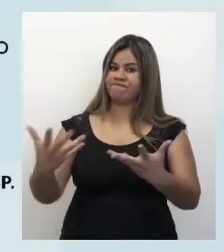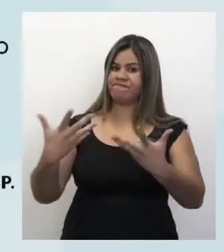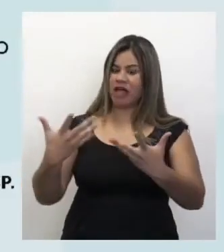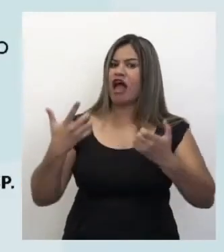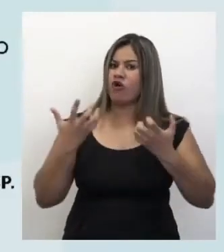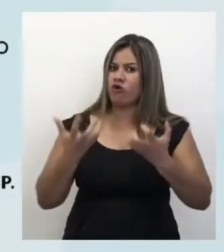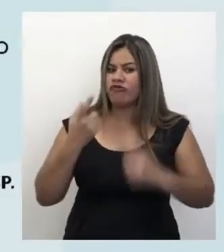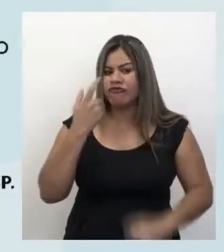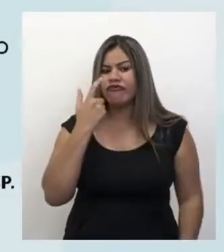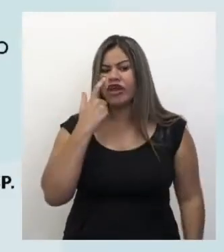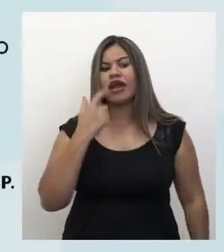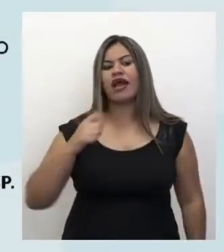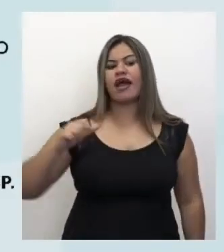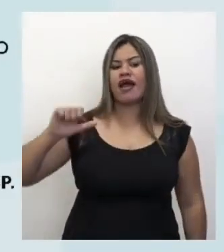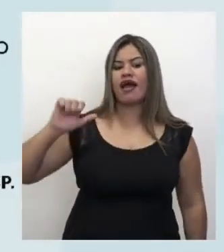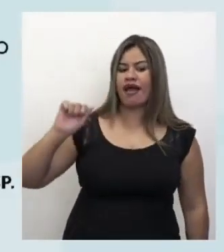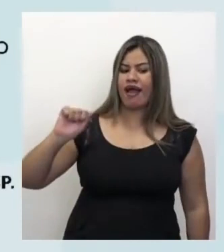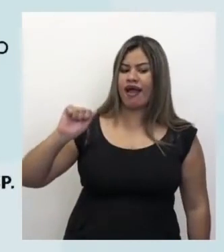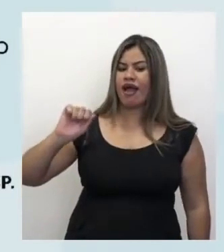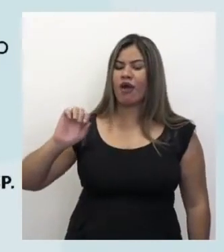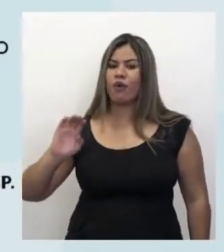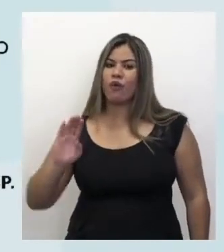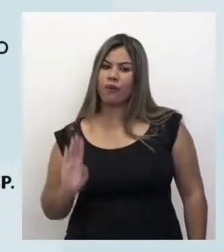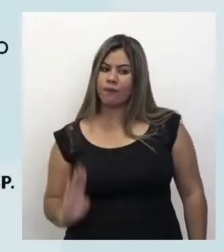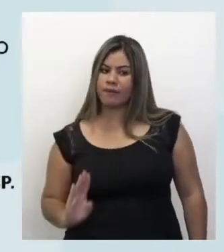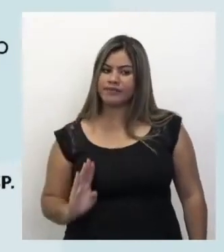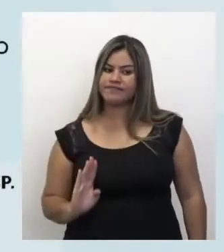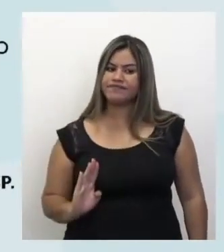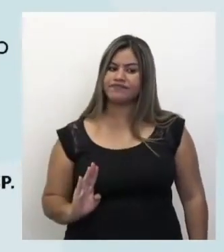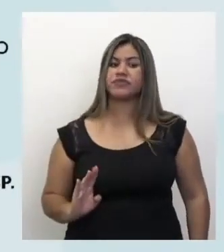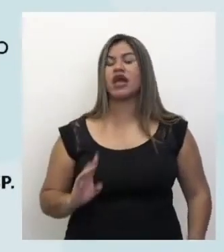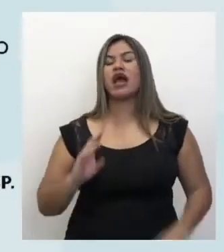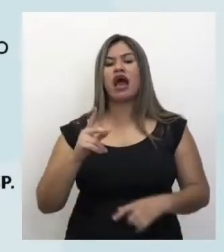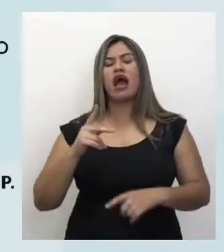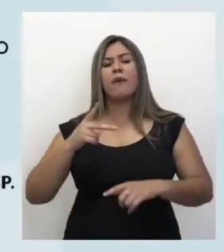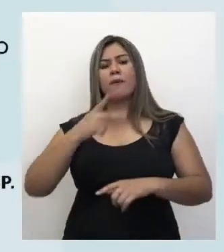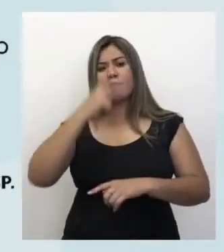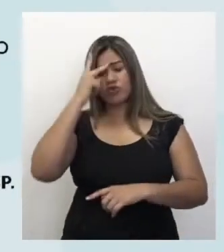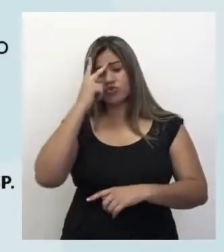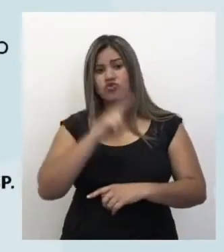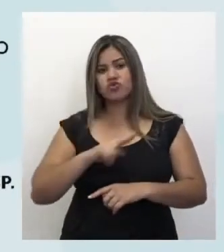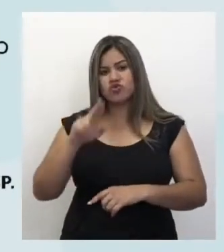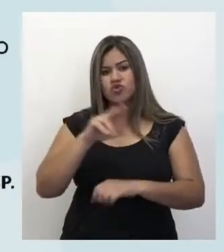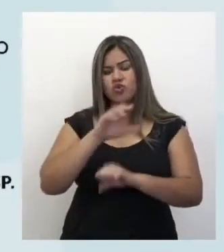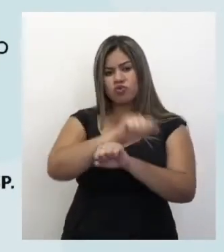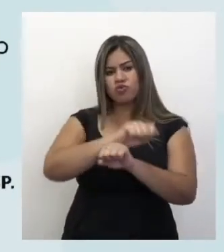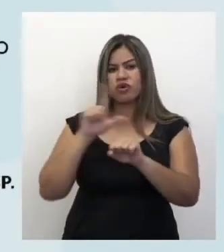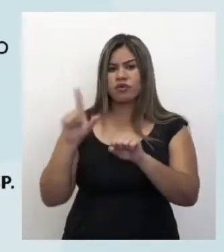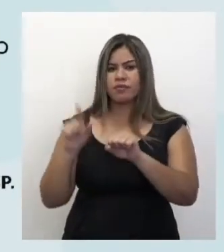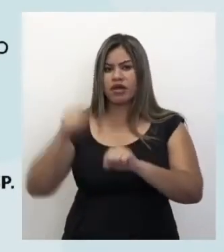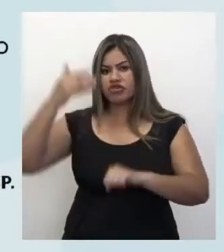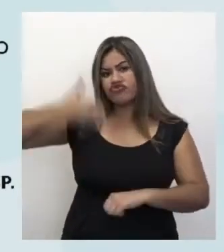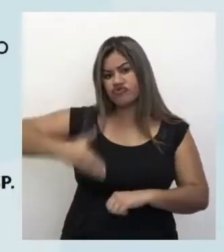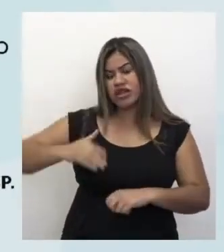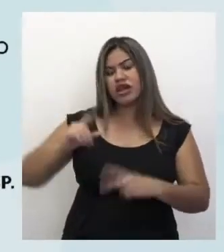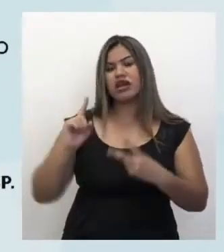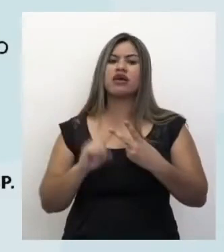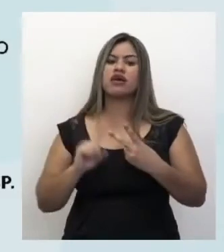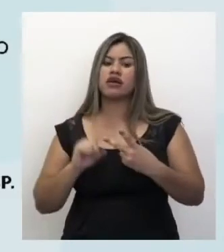A ou B? A gente vai dizer aí que ela utilizou um argumento de evidência, um argumento